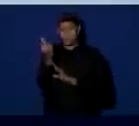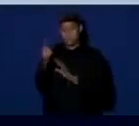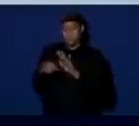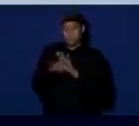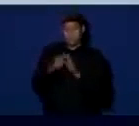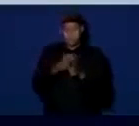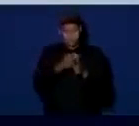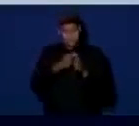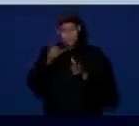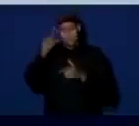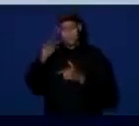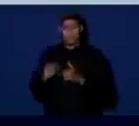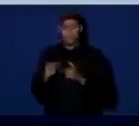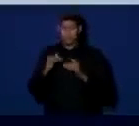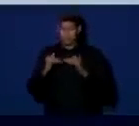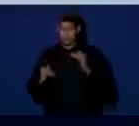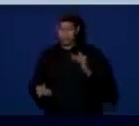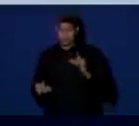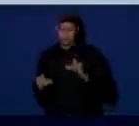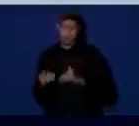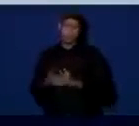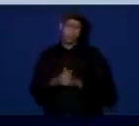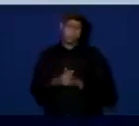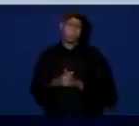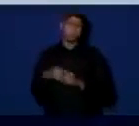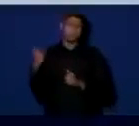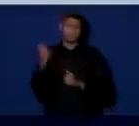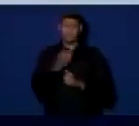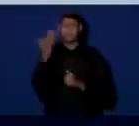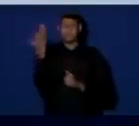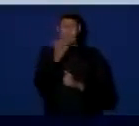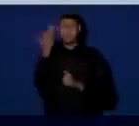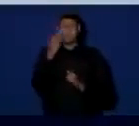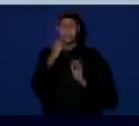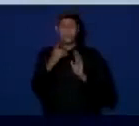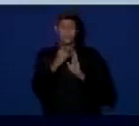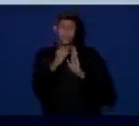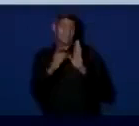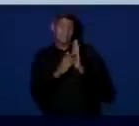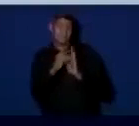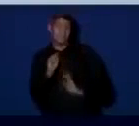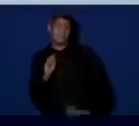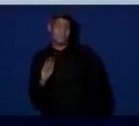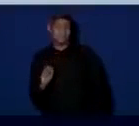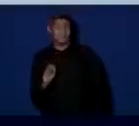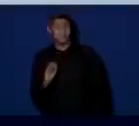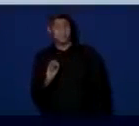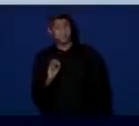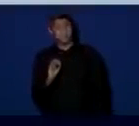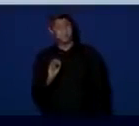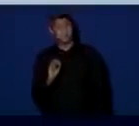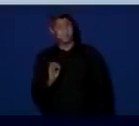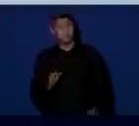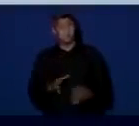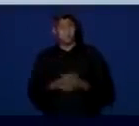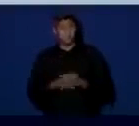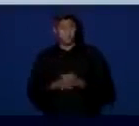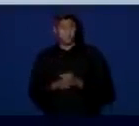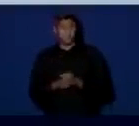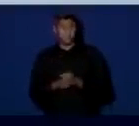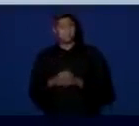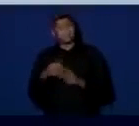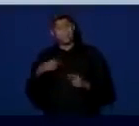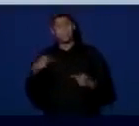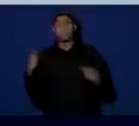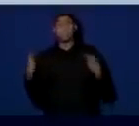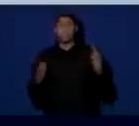serviço da dívida, muito baixo. A gente está em patamares que a gente não vê desde a década de 80. Ou seja, eu estou